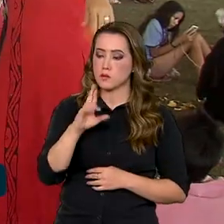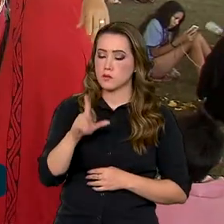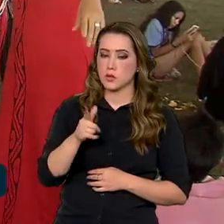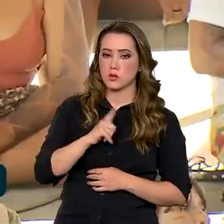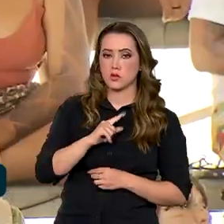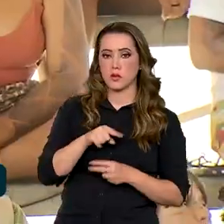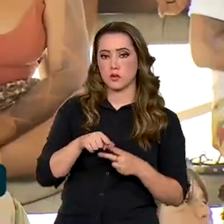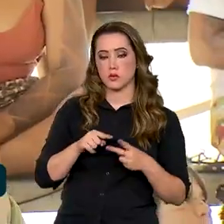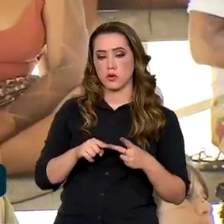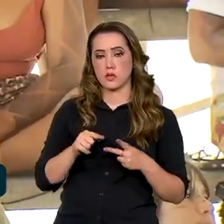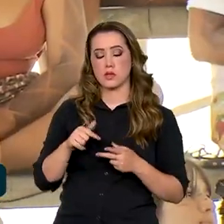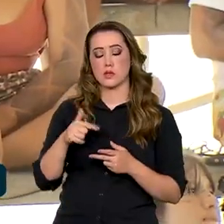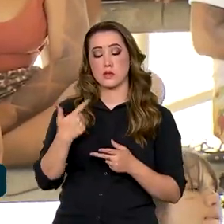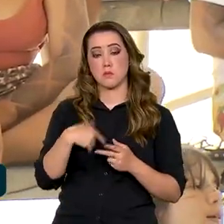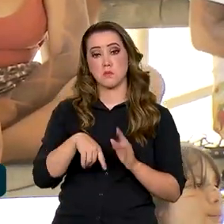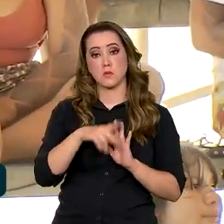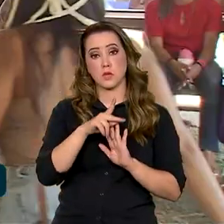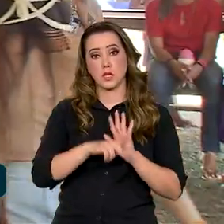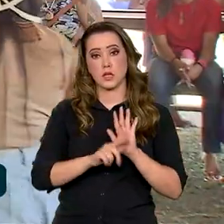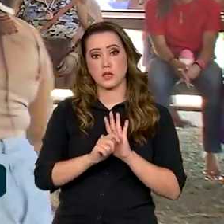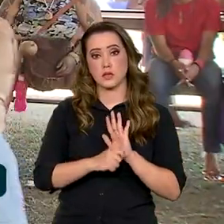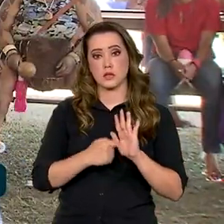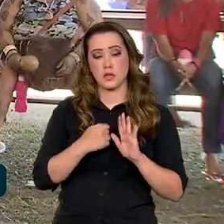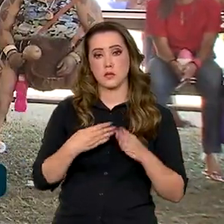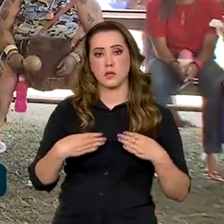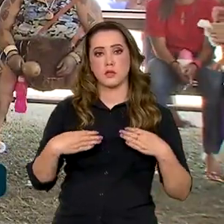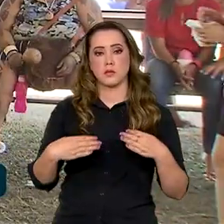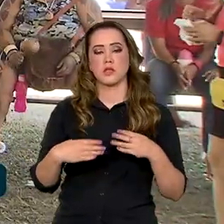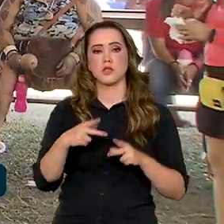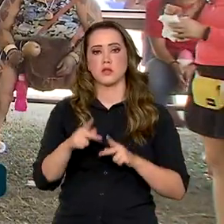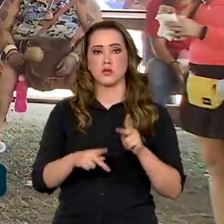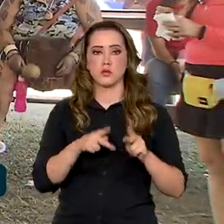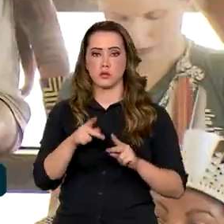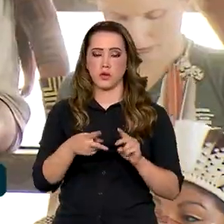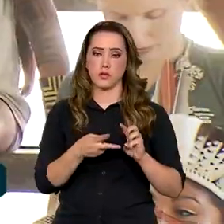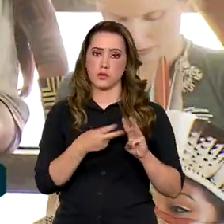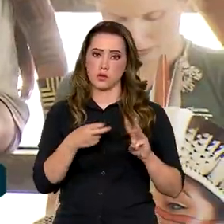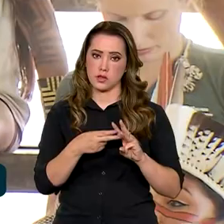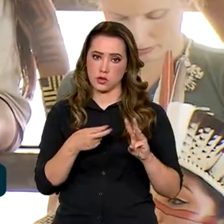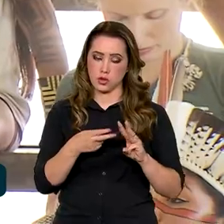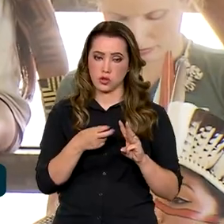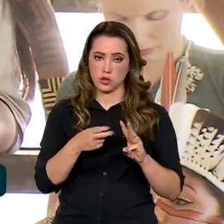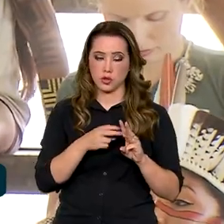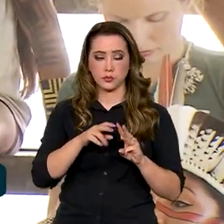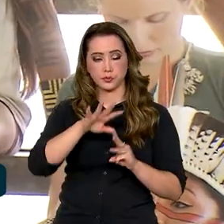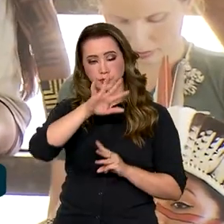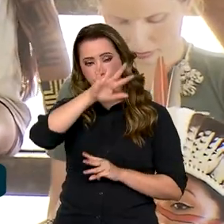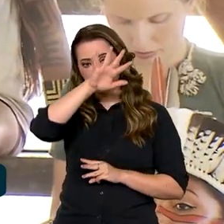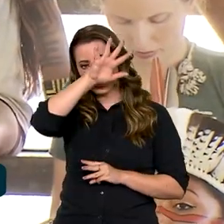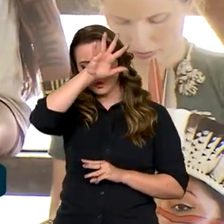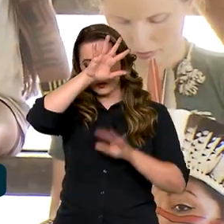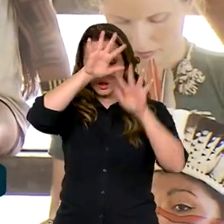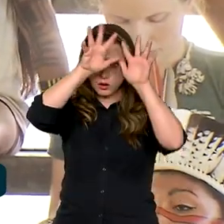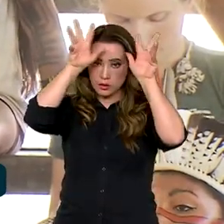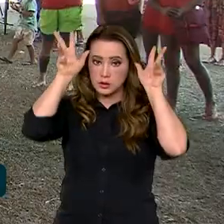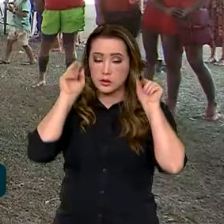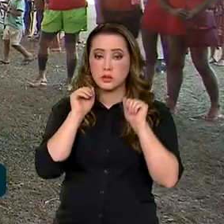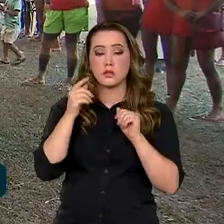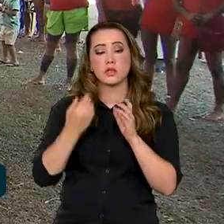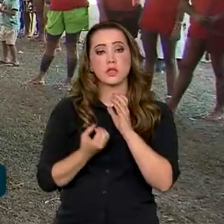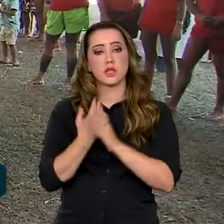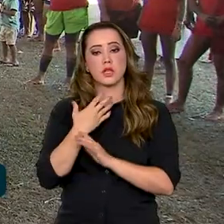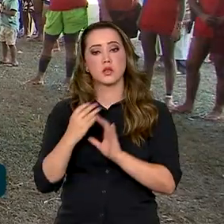com 2 atos assinados pela ministra dos Povos Indígenas, Sônia Guajajara. Foi instituído um grupo de trabalho